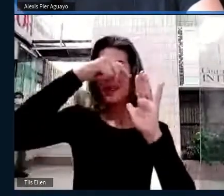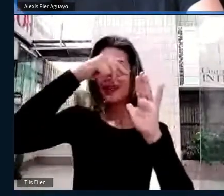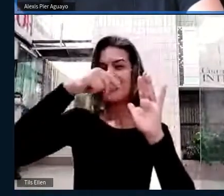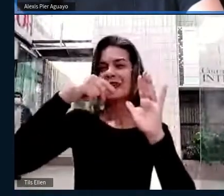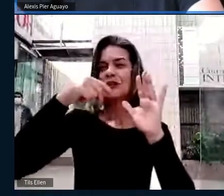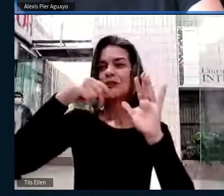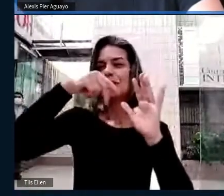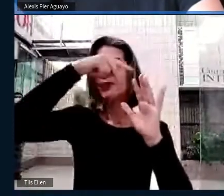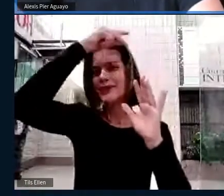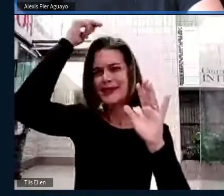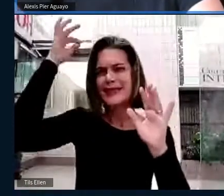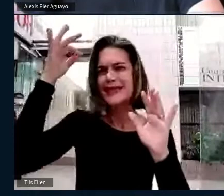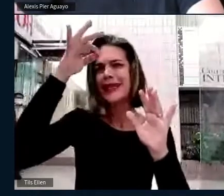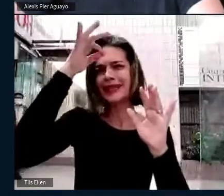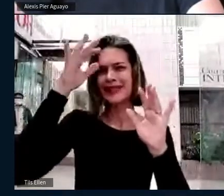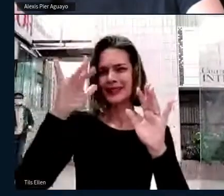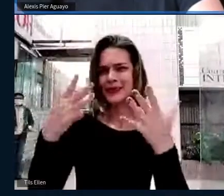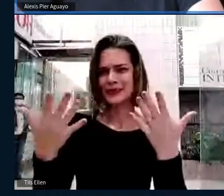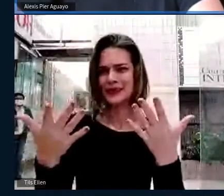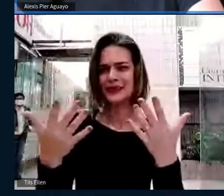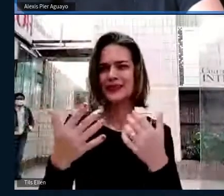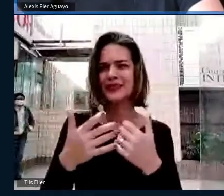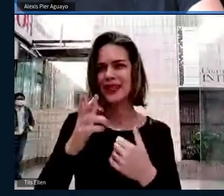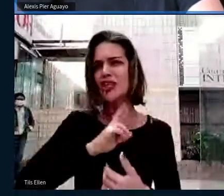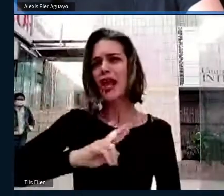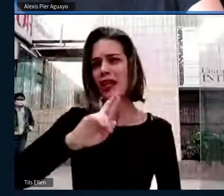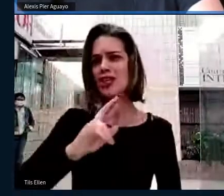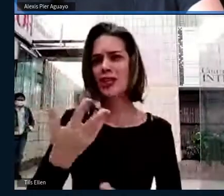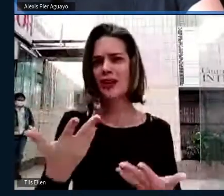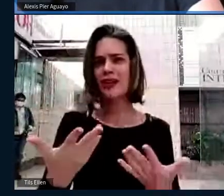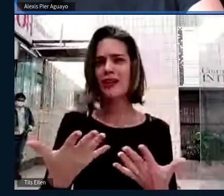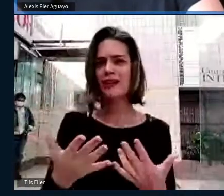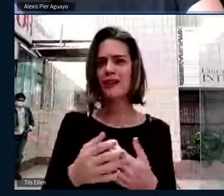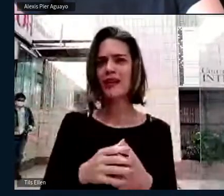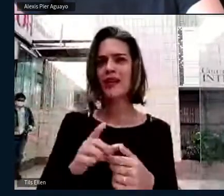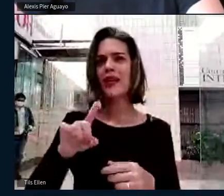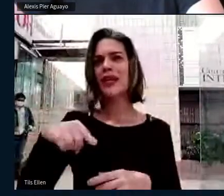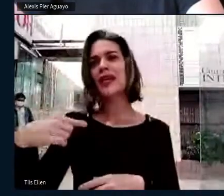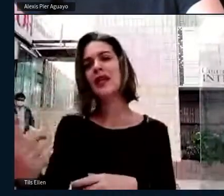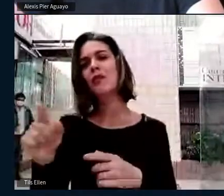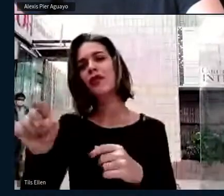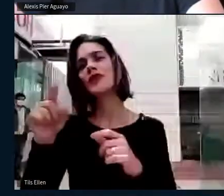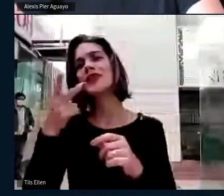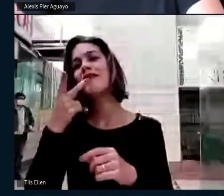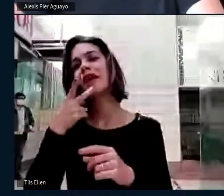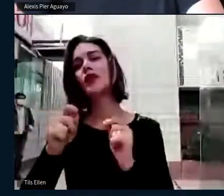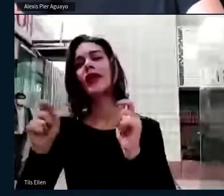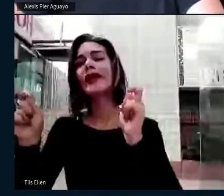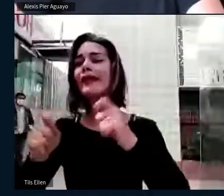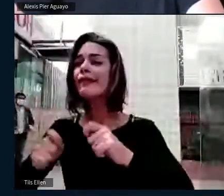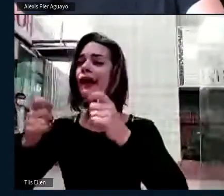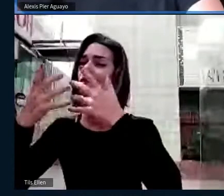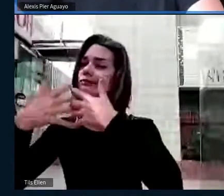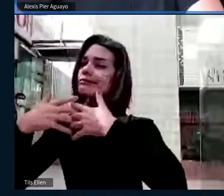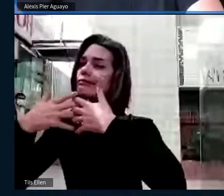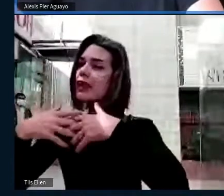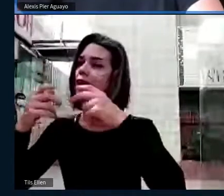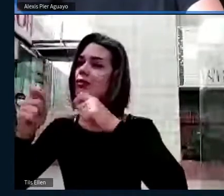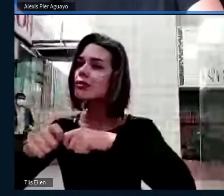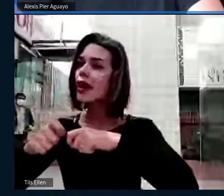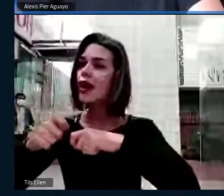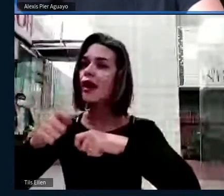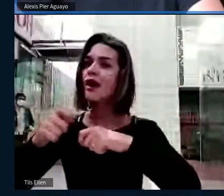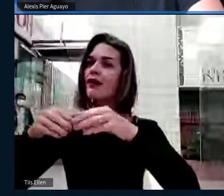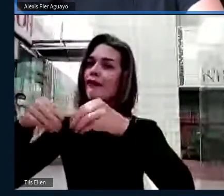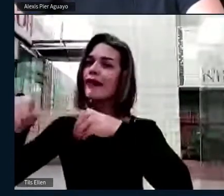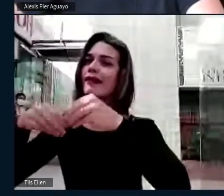dizer. Só que aí depois você diz assim que é passível de reflexão. Do ponto de vista semântico,